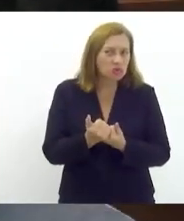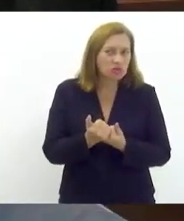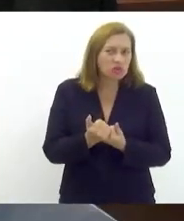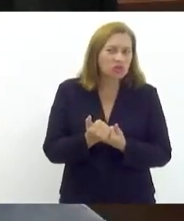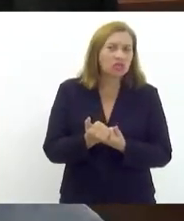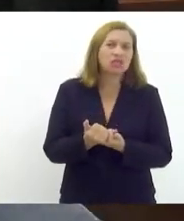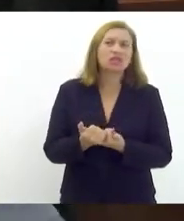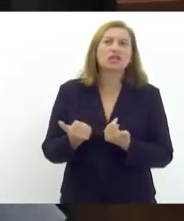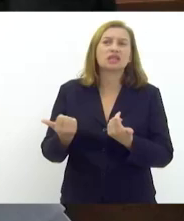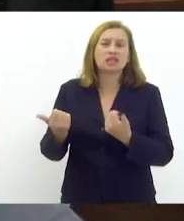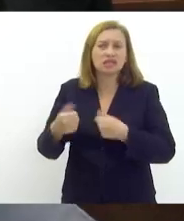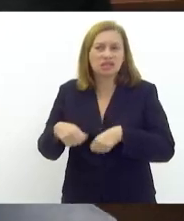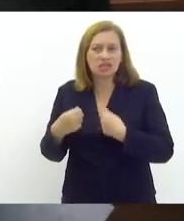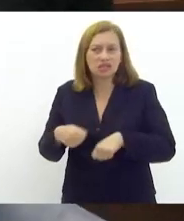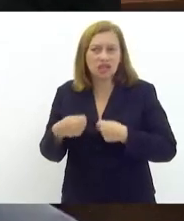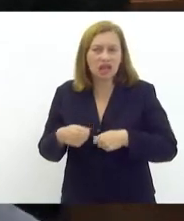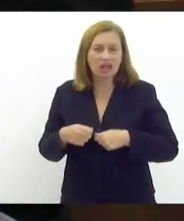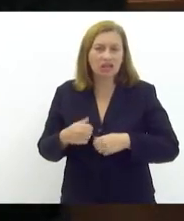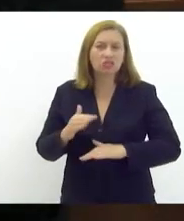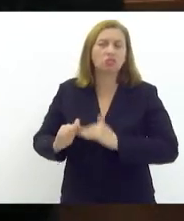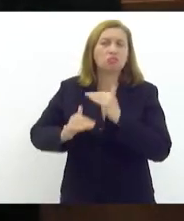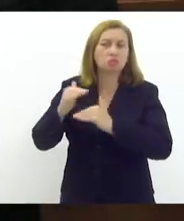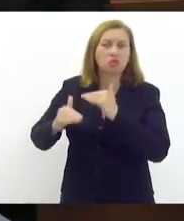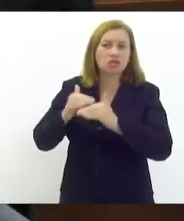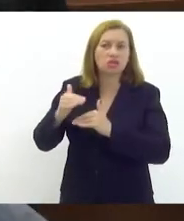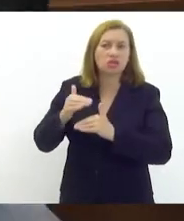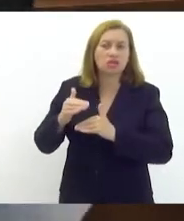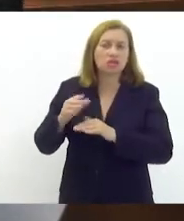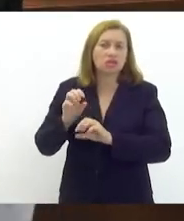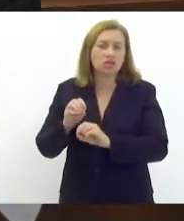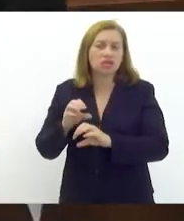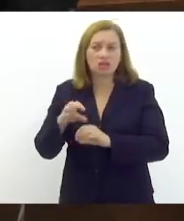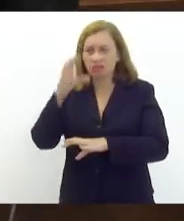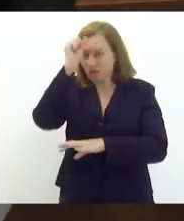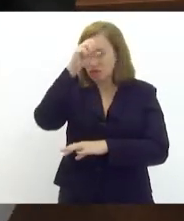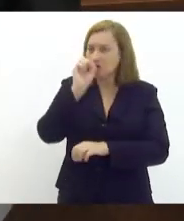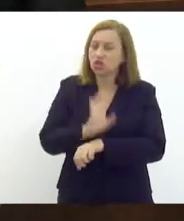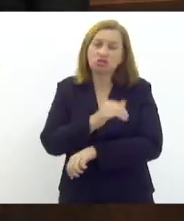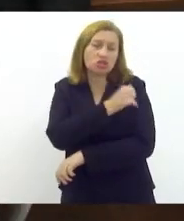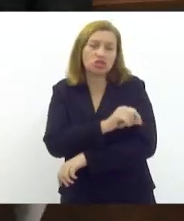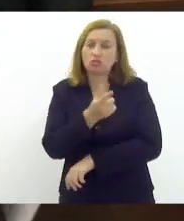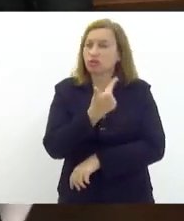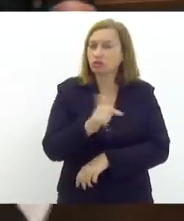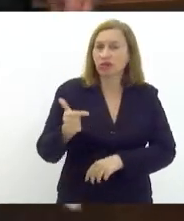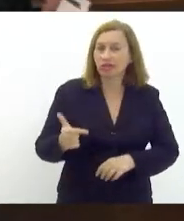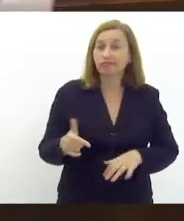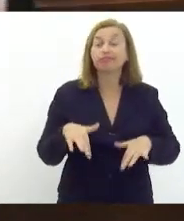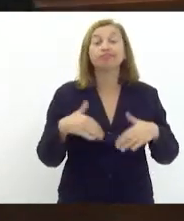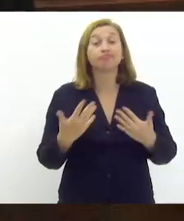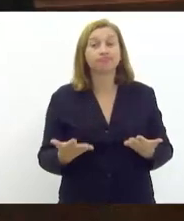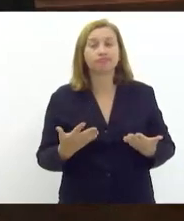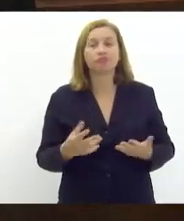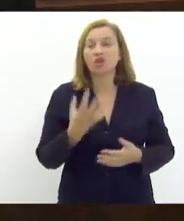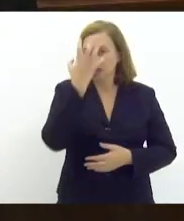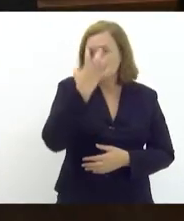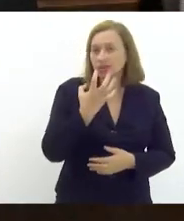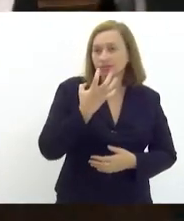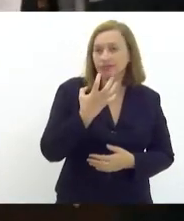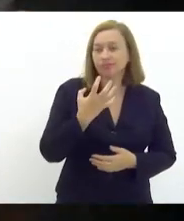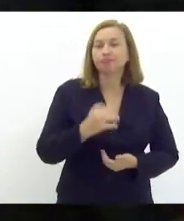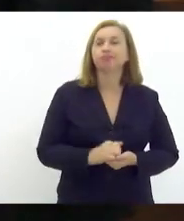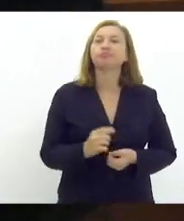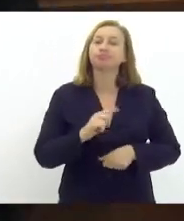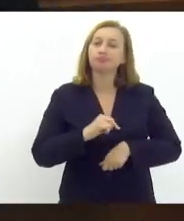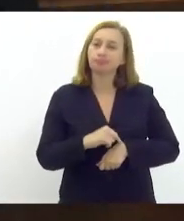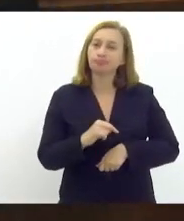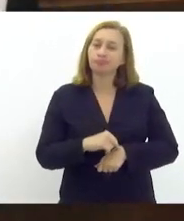especificidade no seu processo de ensino-aprendizagem no estado do Rio de Janeiro não há e isso é grave e